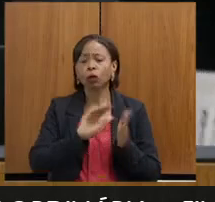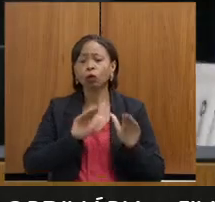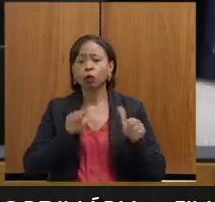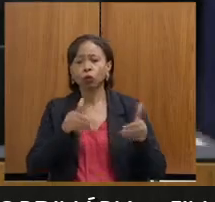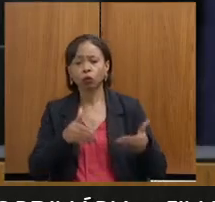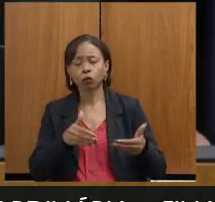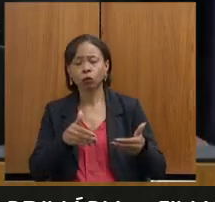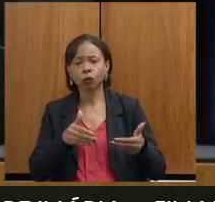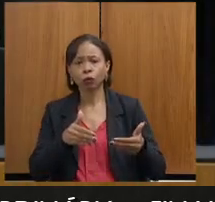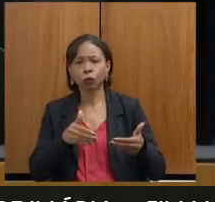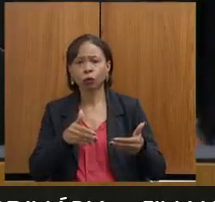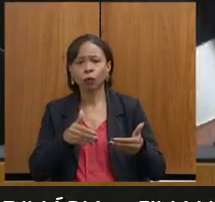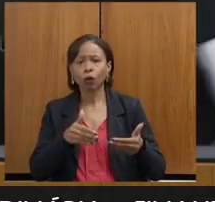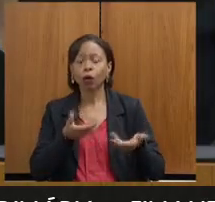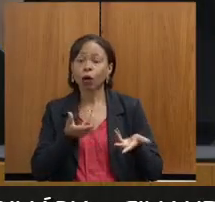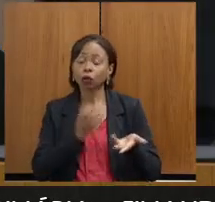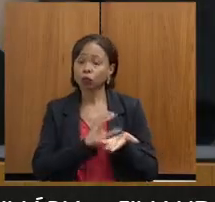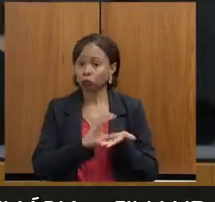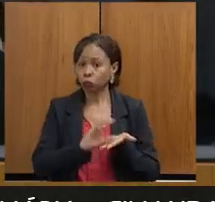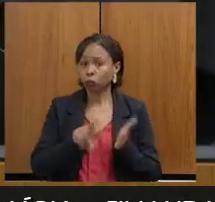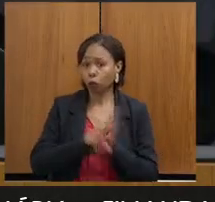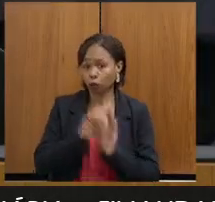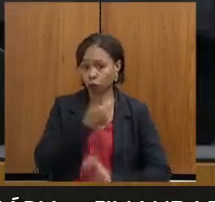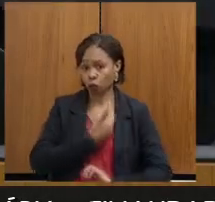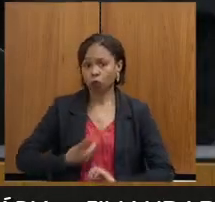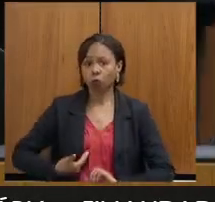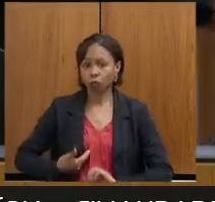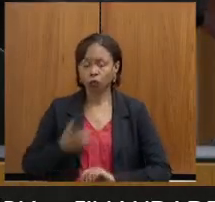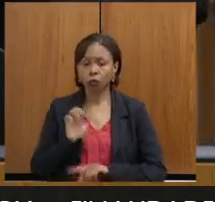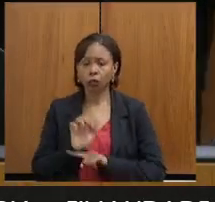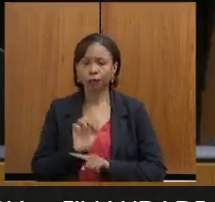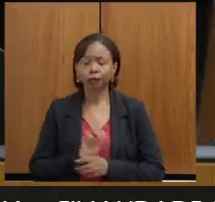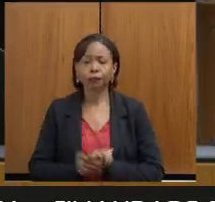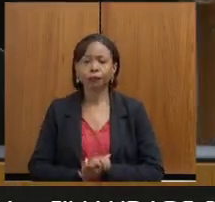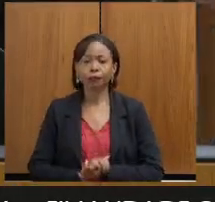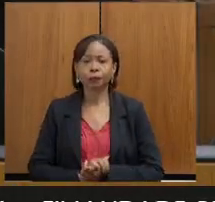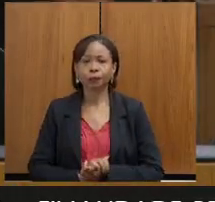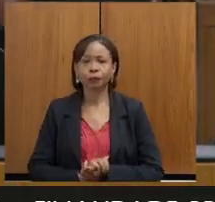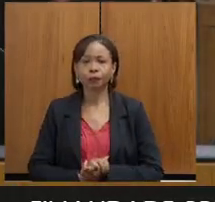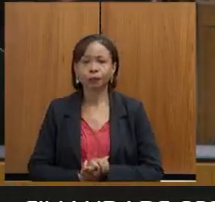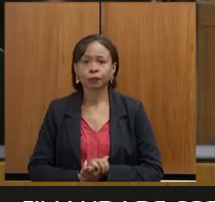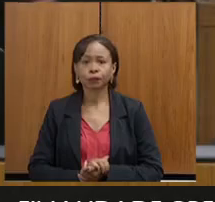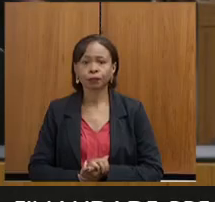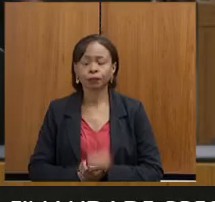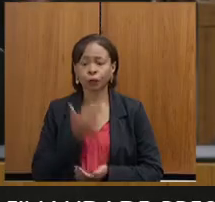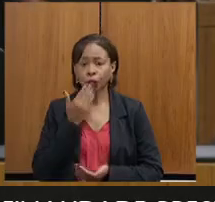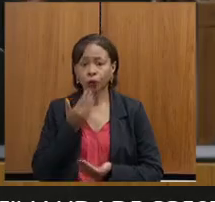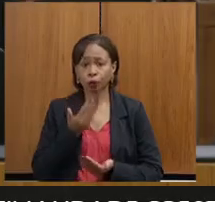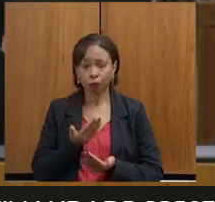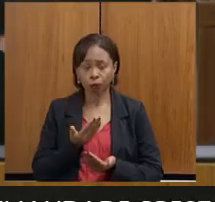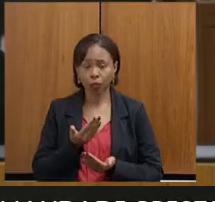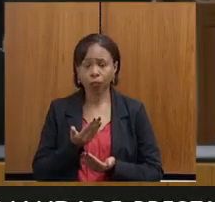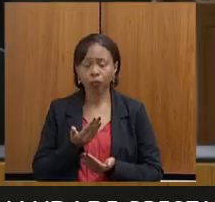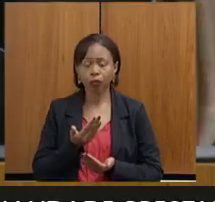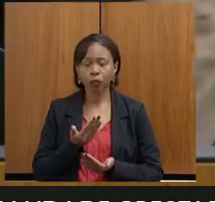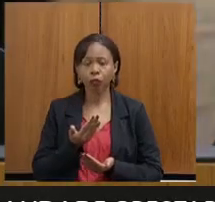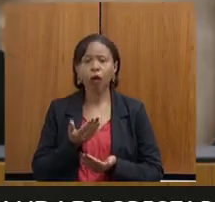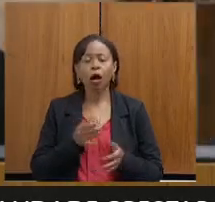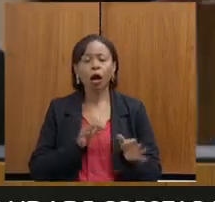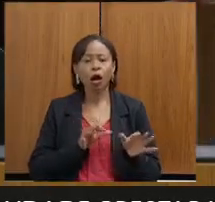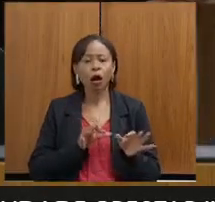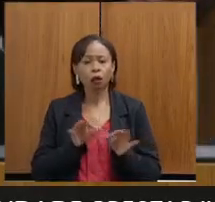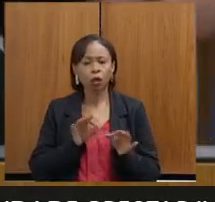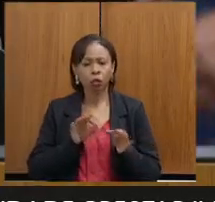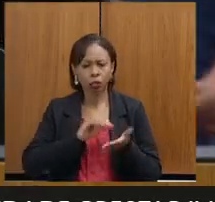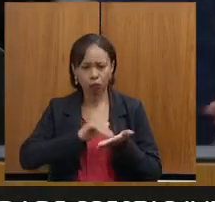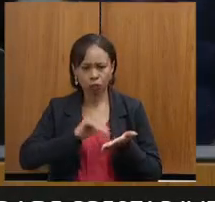para realização de investimentos realizados pelo governo do estado seja encaminhada à secretaria de estado de planejamento e